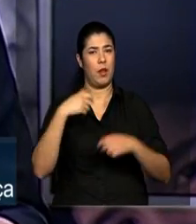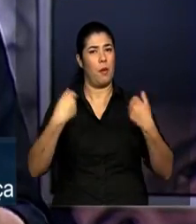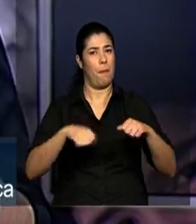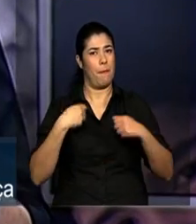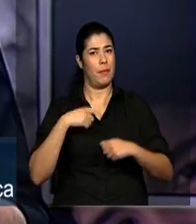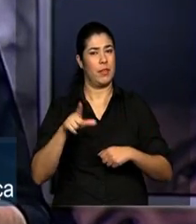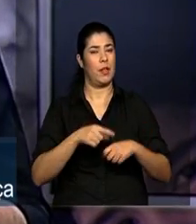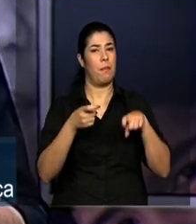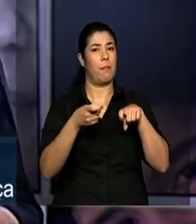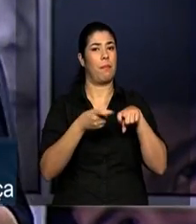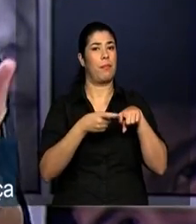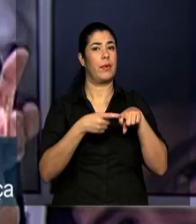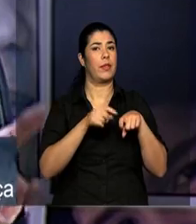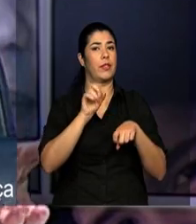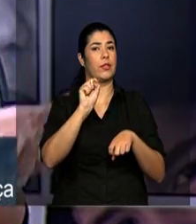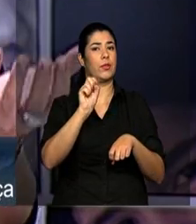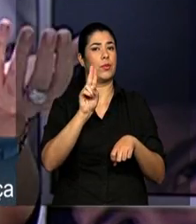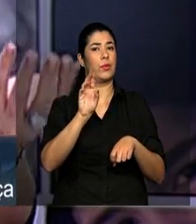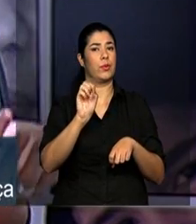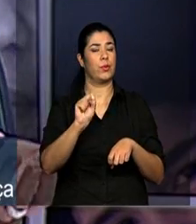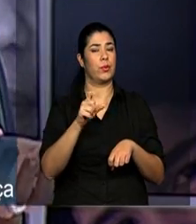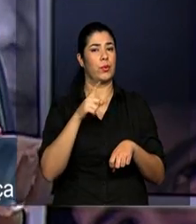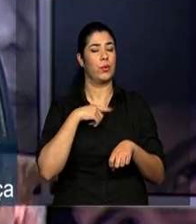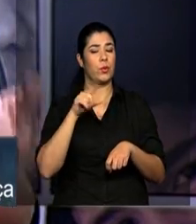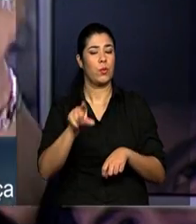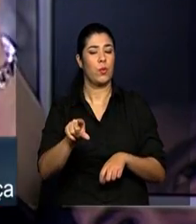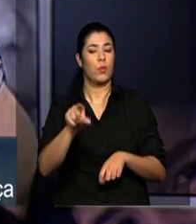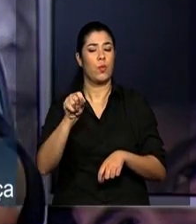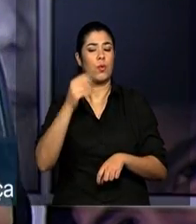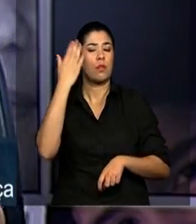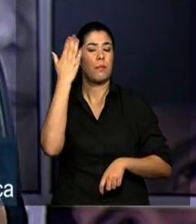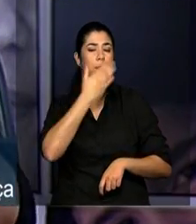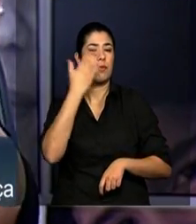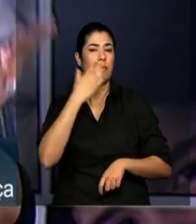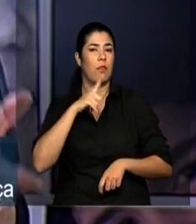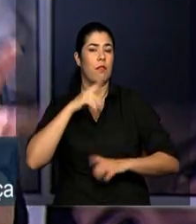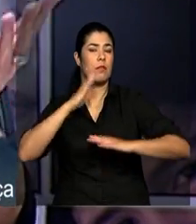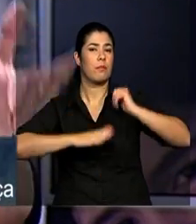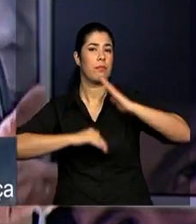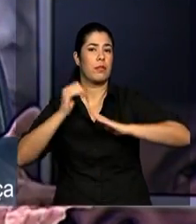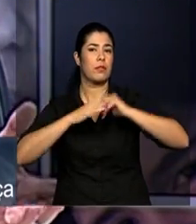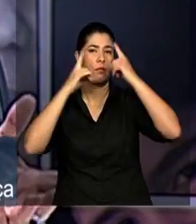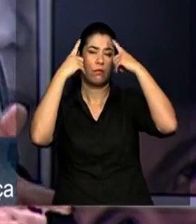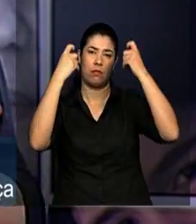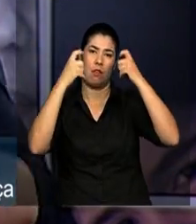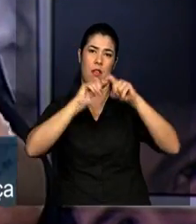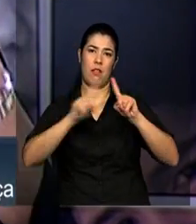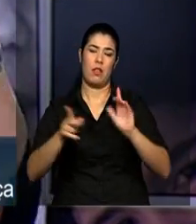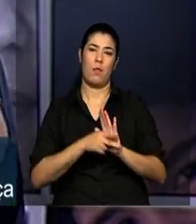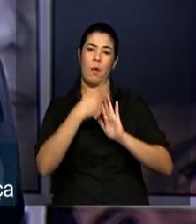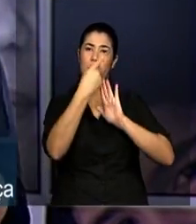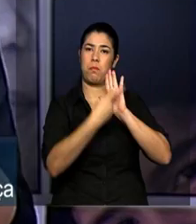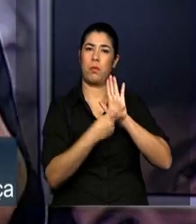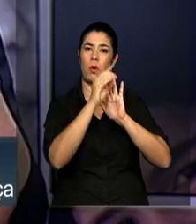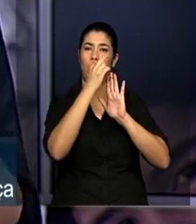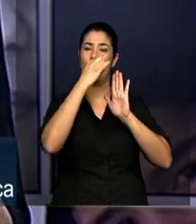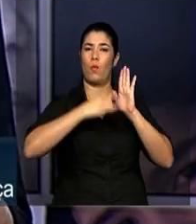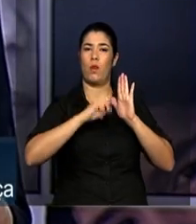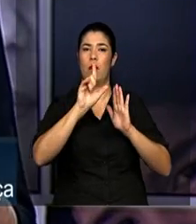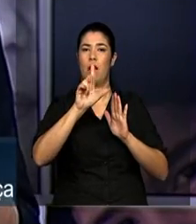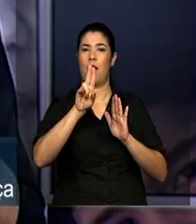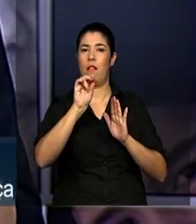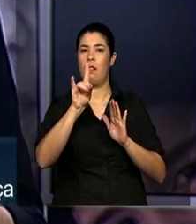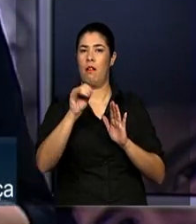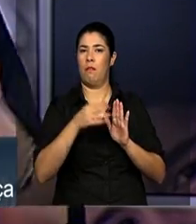SUS fizessem a coleta de vestígio e não o laudo pericial. Está aí a grande